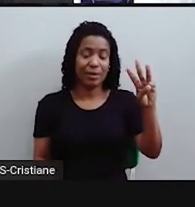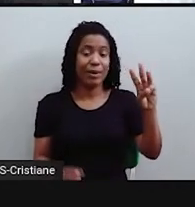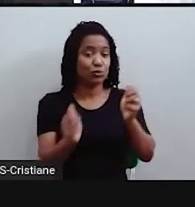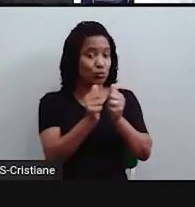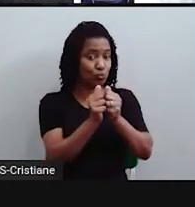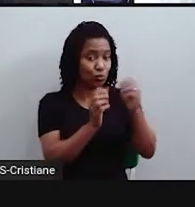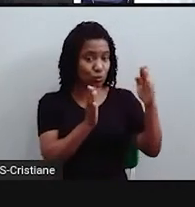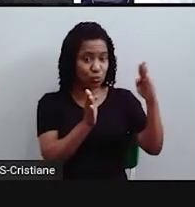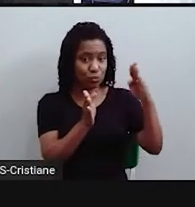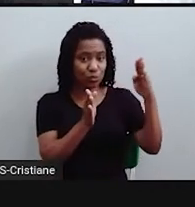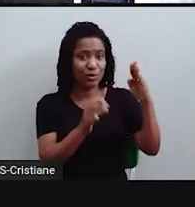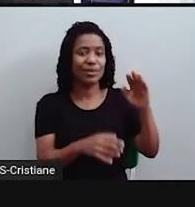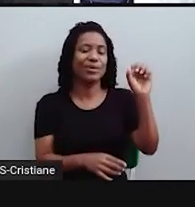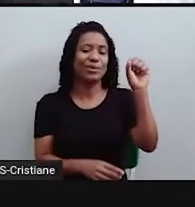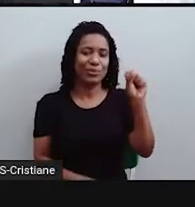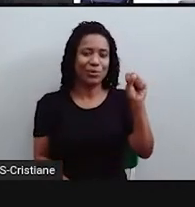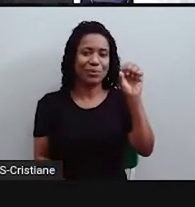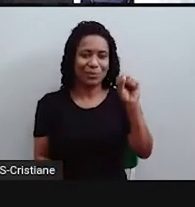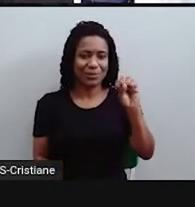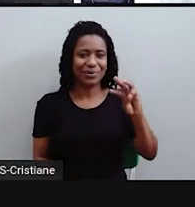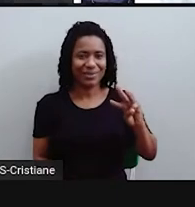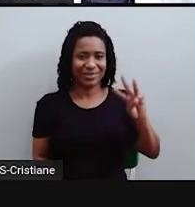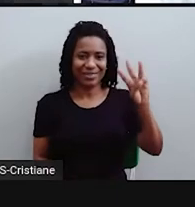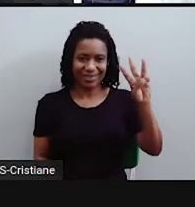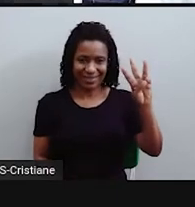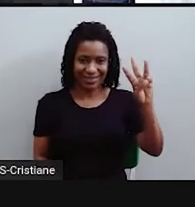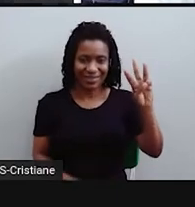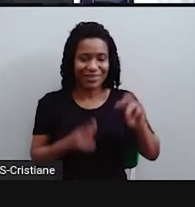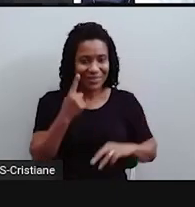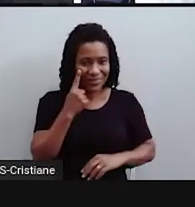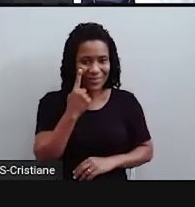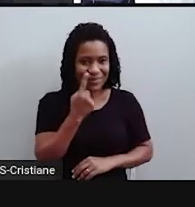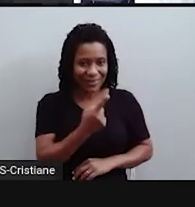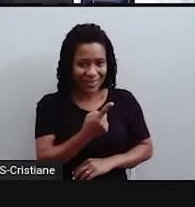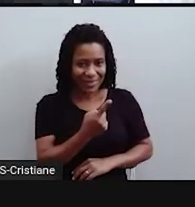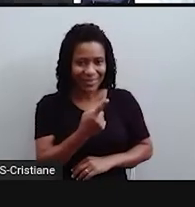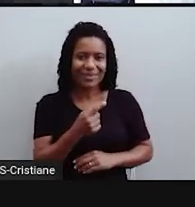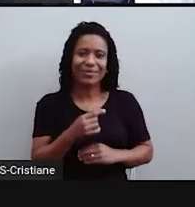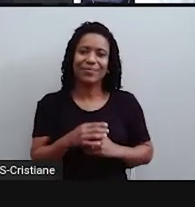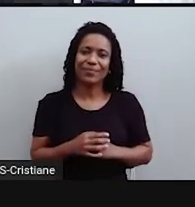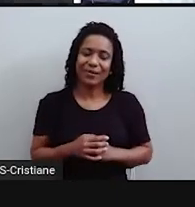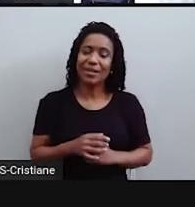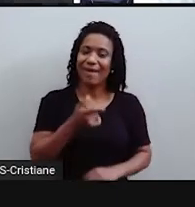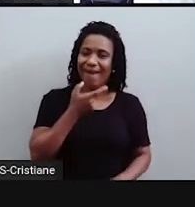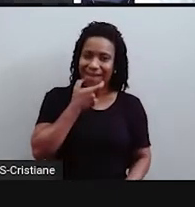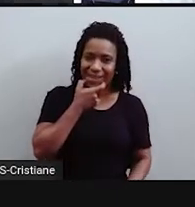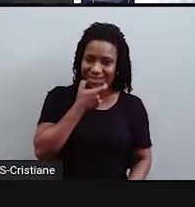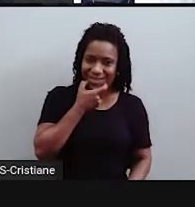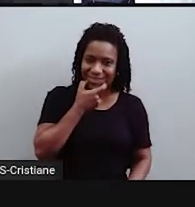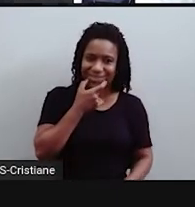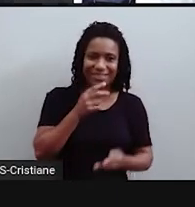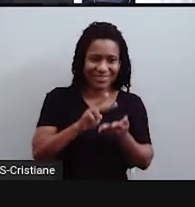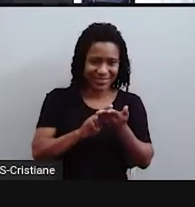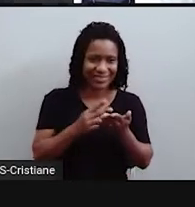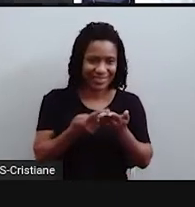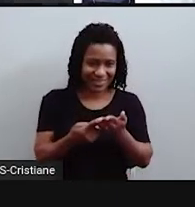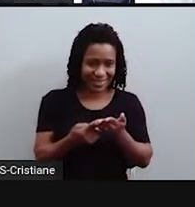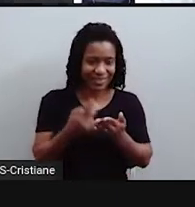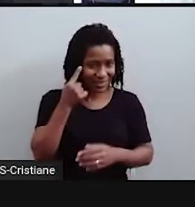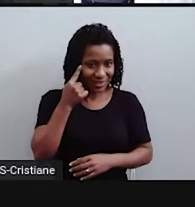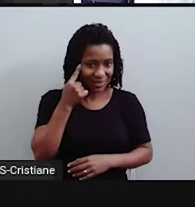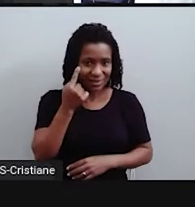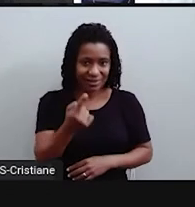sudoeste. Por quê? Porque esse Wzinho aqui representa o oeste. Como é escrito em inglês, aí seria aqui no